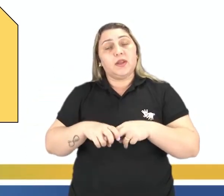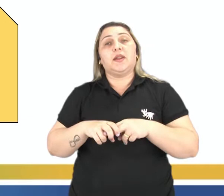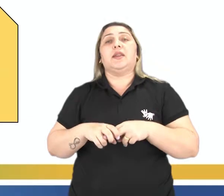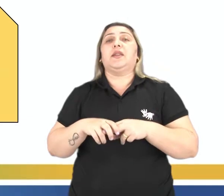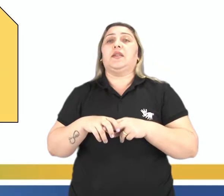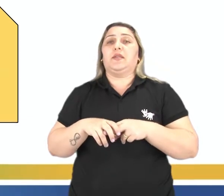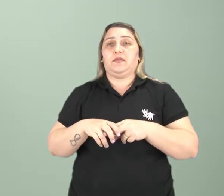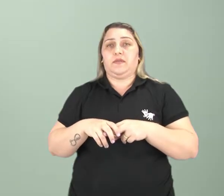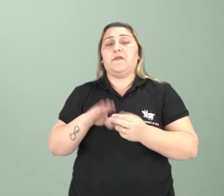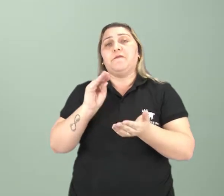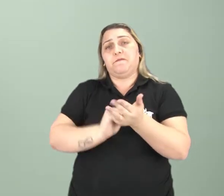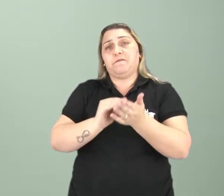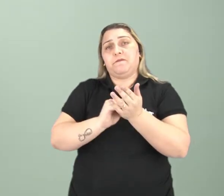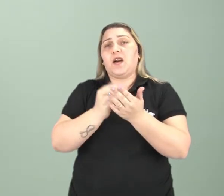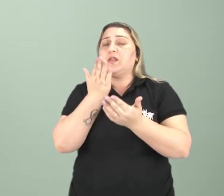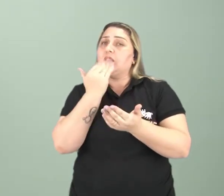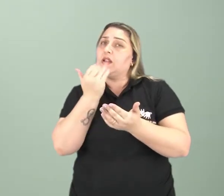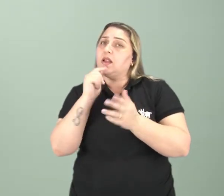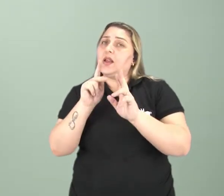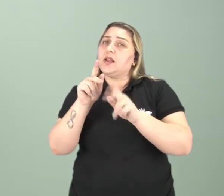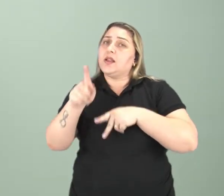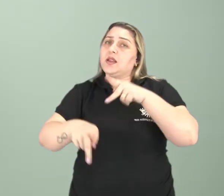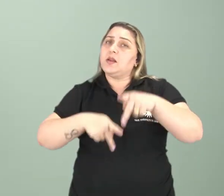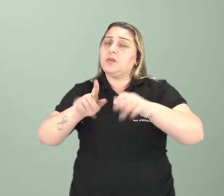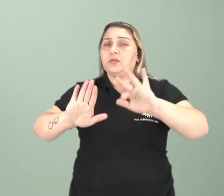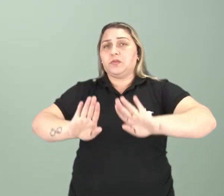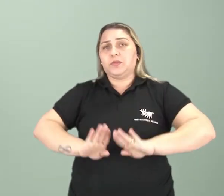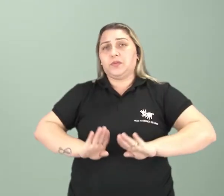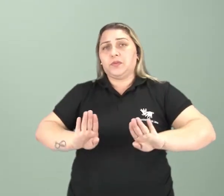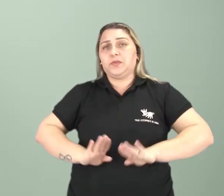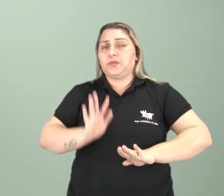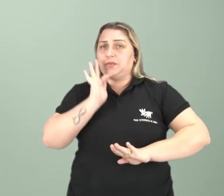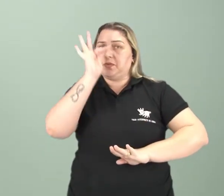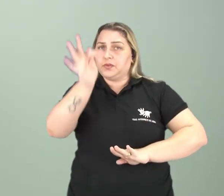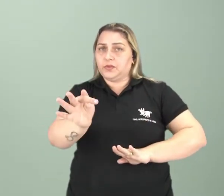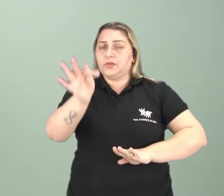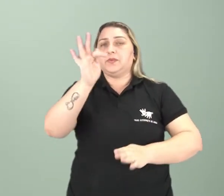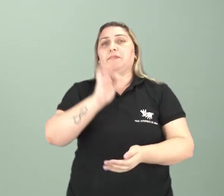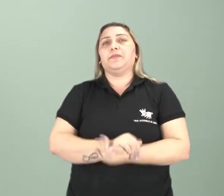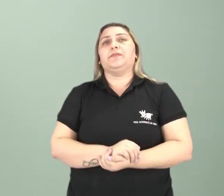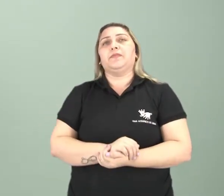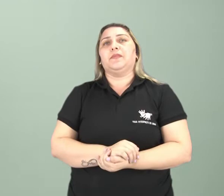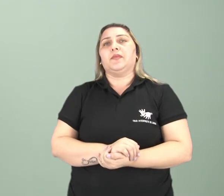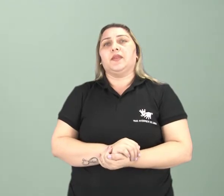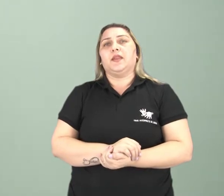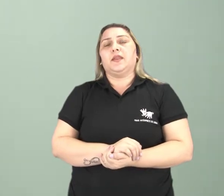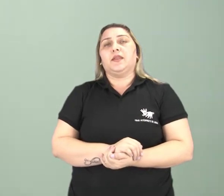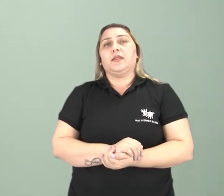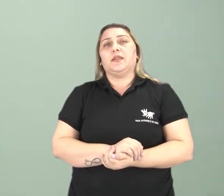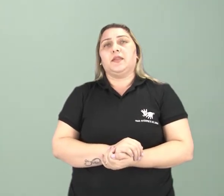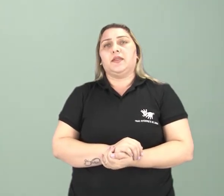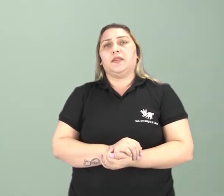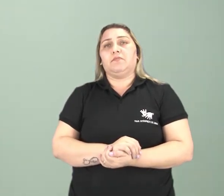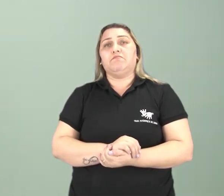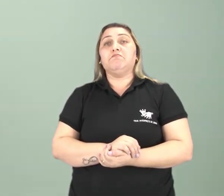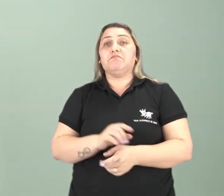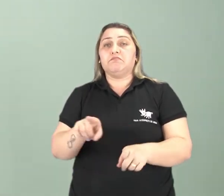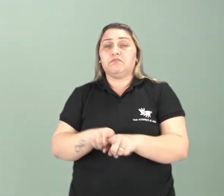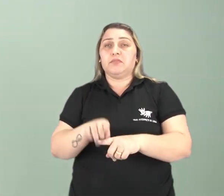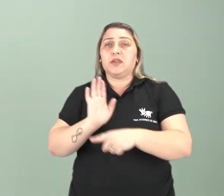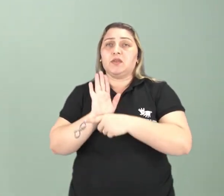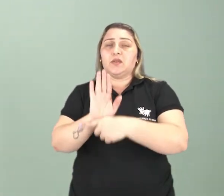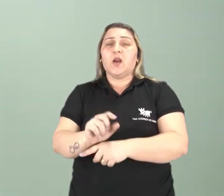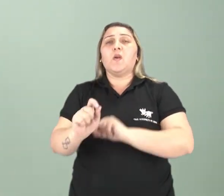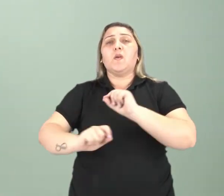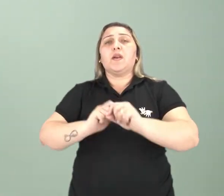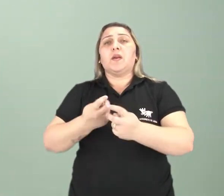levar a uma escassez de alimento, e a população passar fome, ter essas necessidades. Então, com isso, ele defendia o quê? Ele defendia o que ele vai